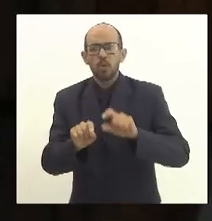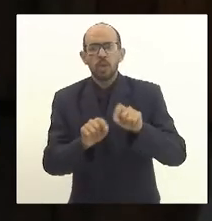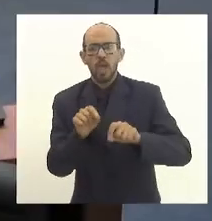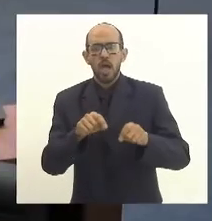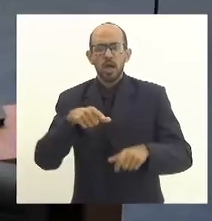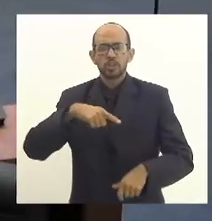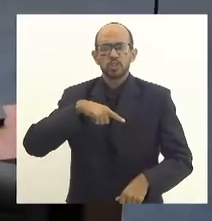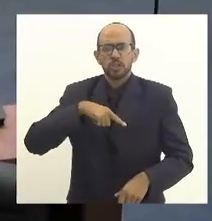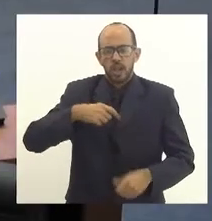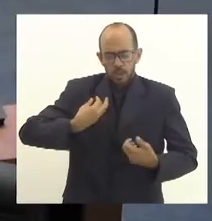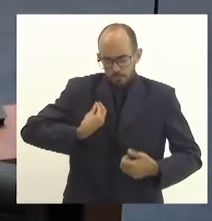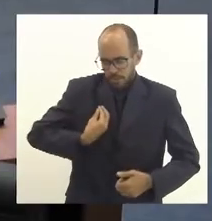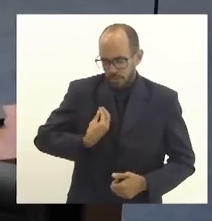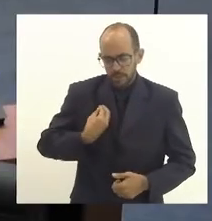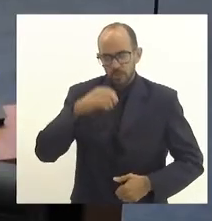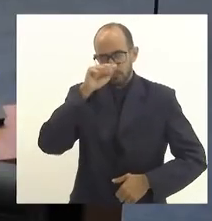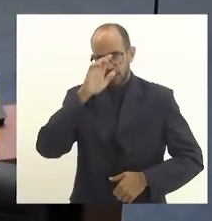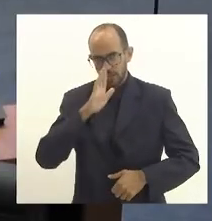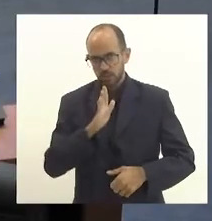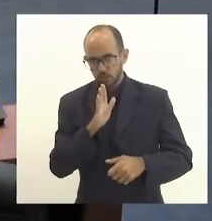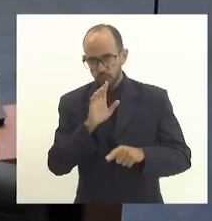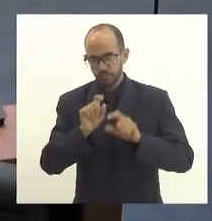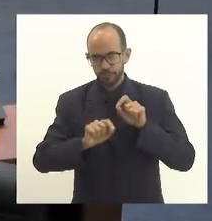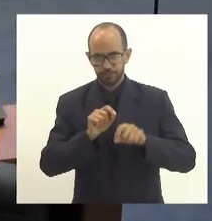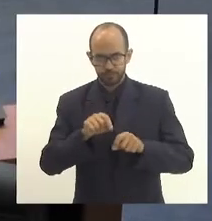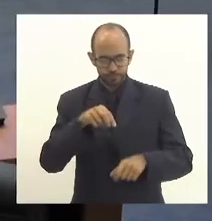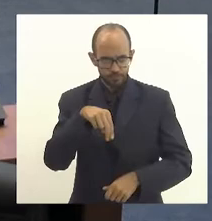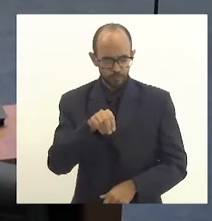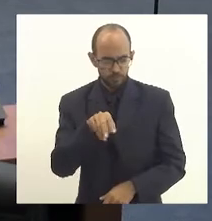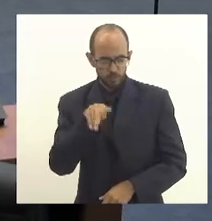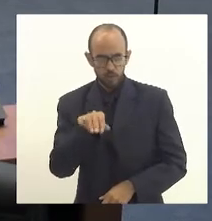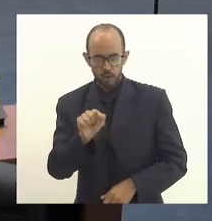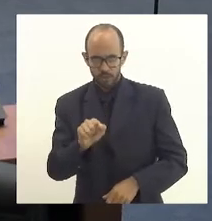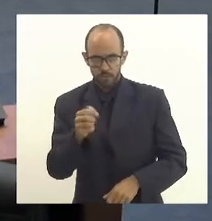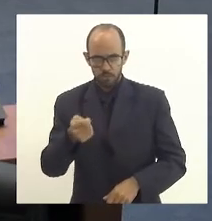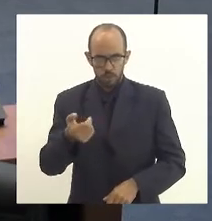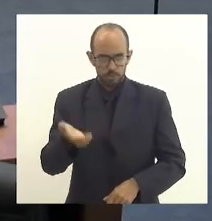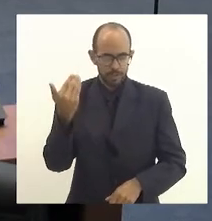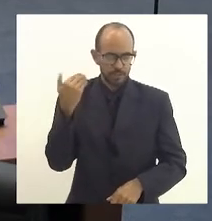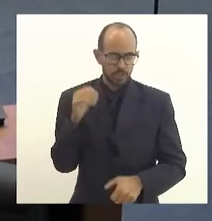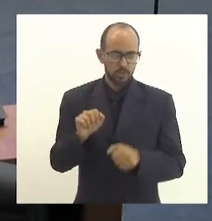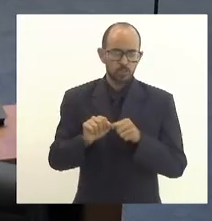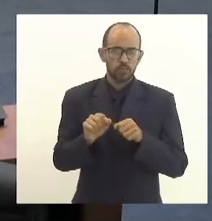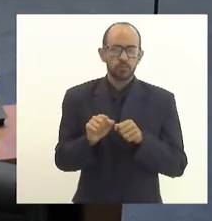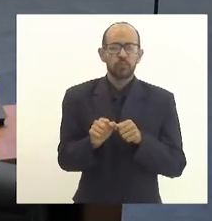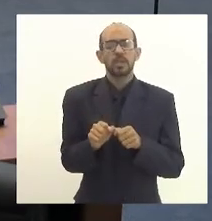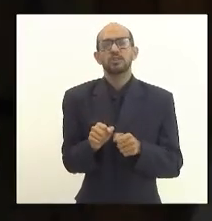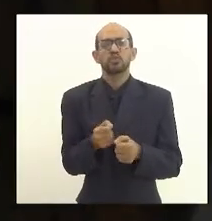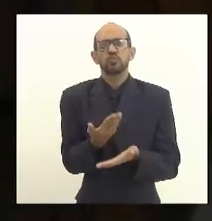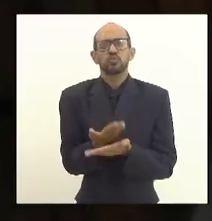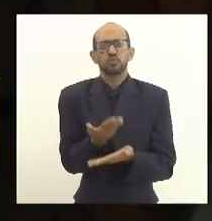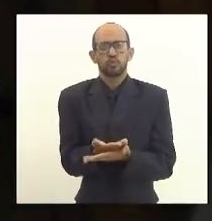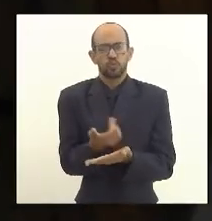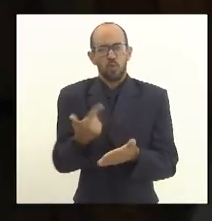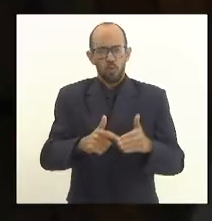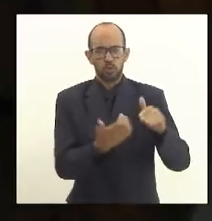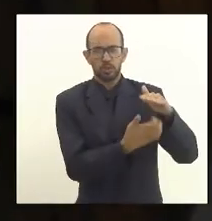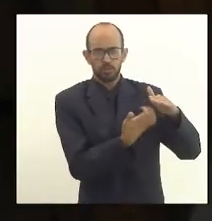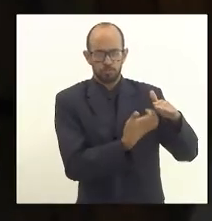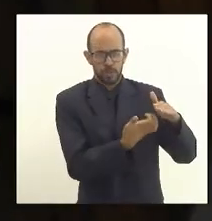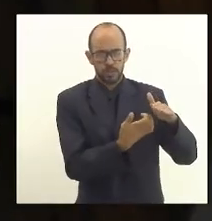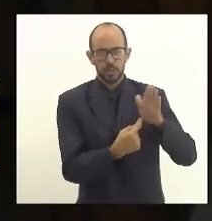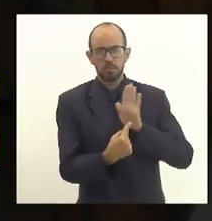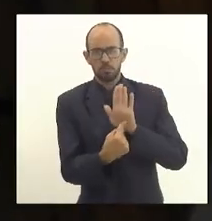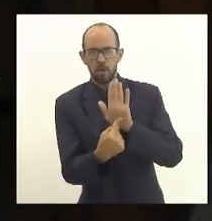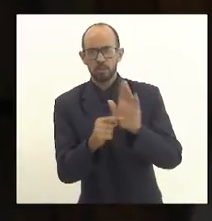da participação no Brasil. A Nokia recentemente fez um estudo com a Omdia, e esse estudo aponta